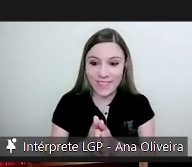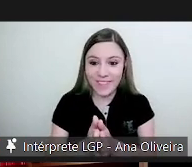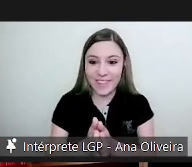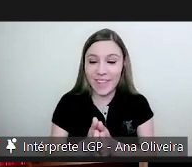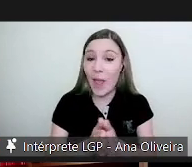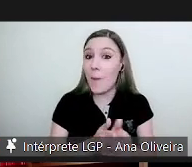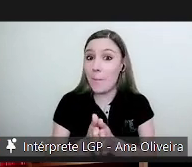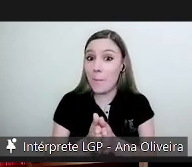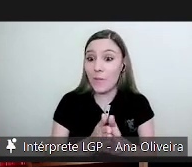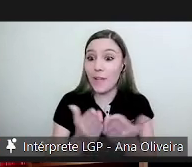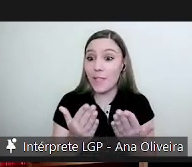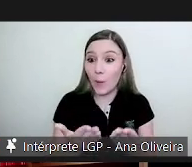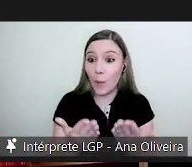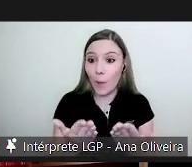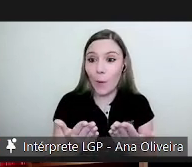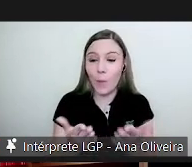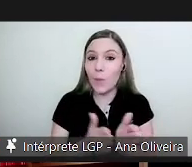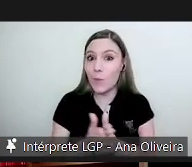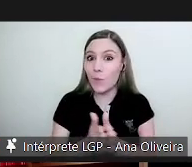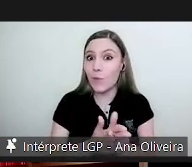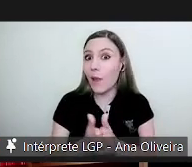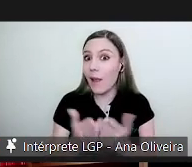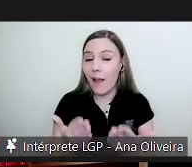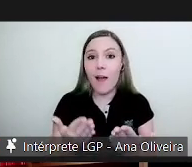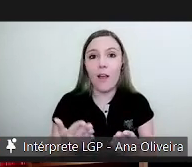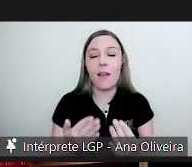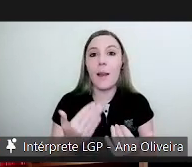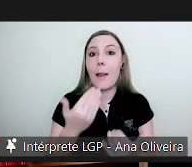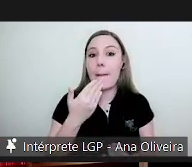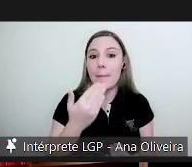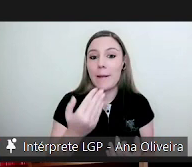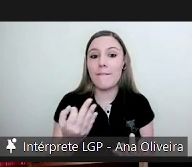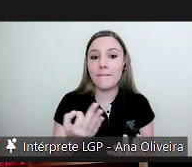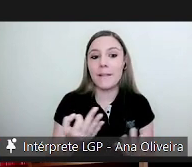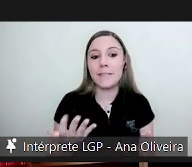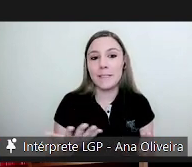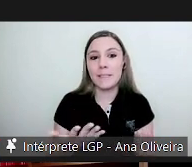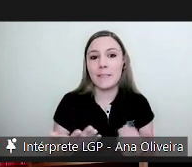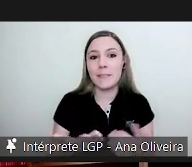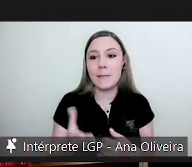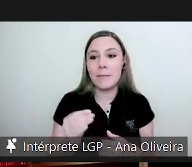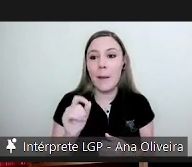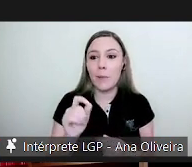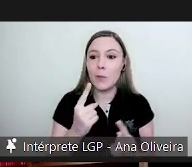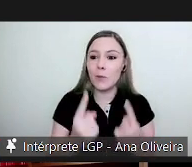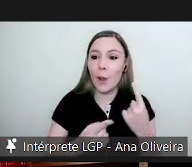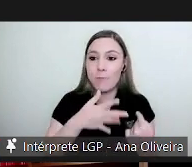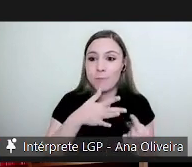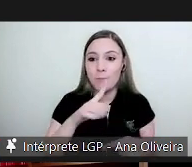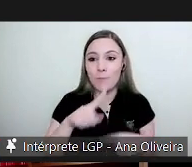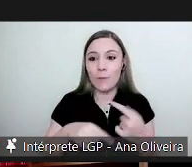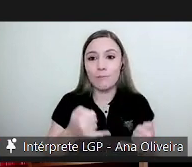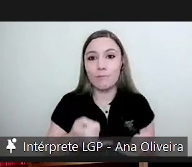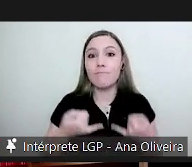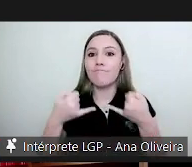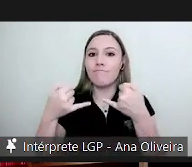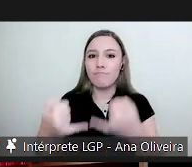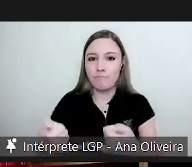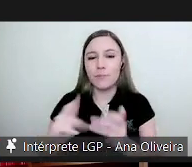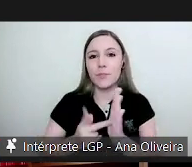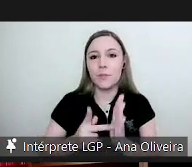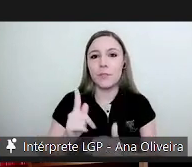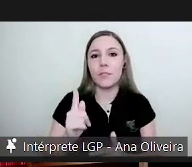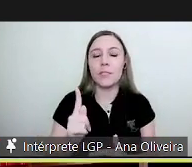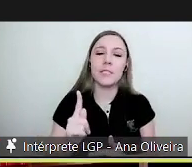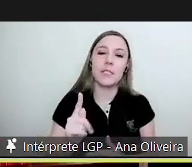Que aproveita desta, professora, aproveita desta e pedia-lhe exatamente então mais só uns minutos de intervenção para depois passarmos a Engenharia Lé e termos debate.